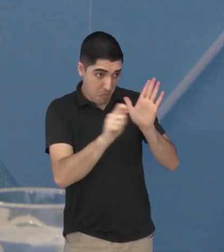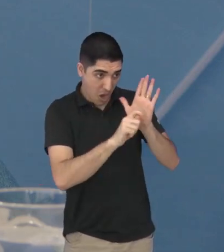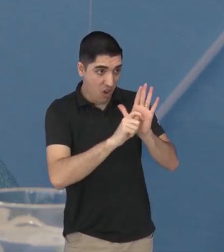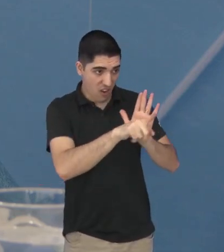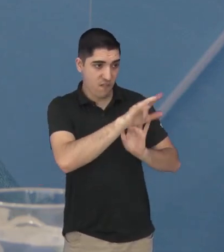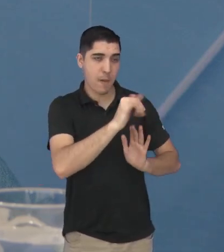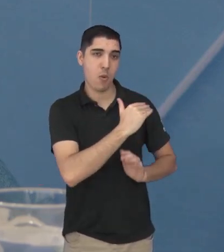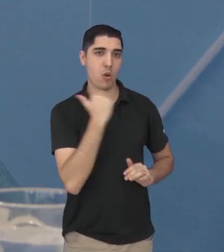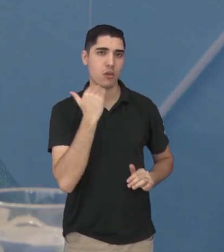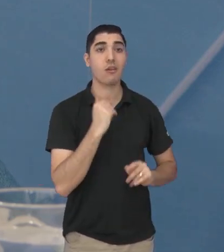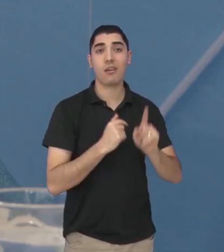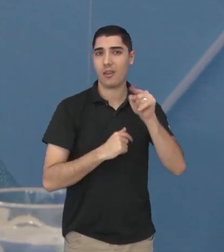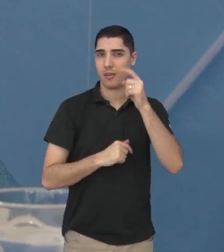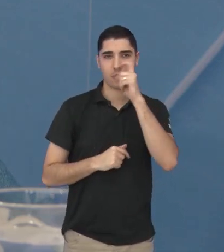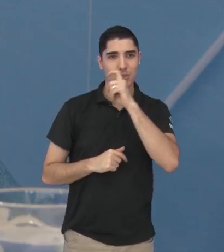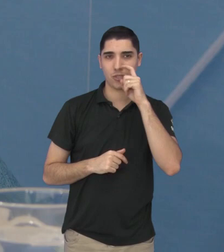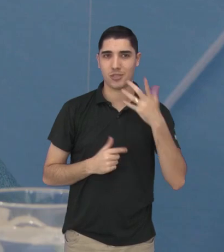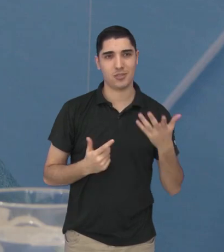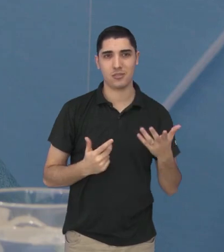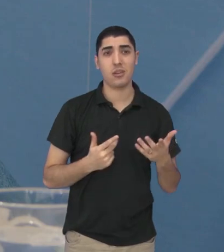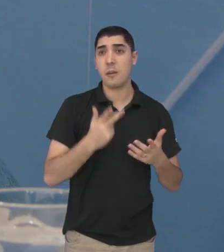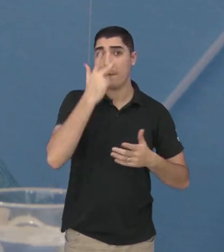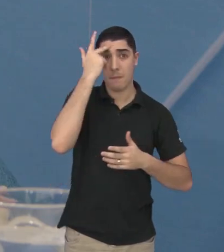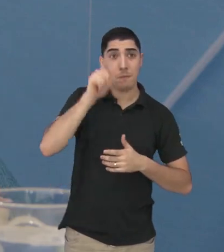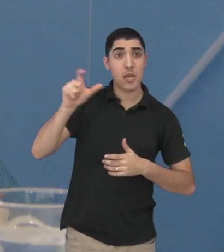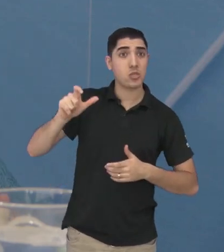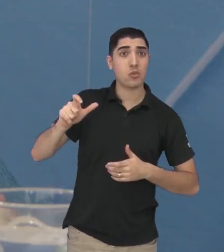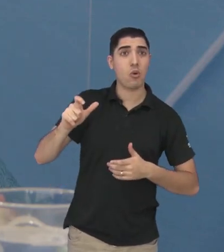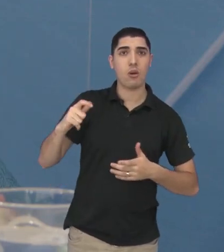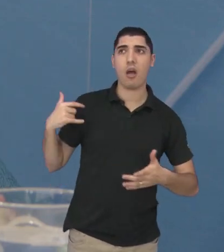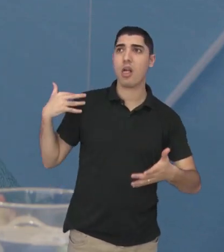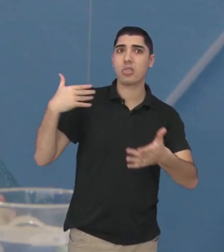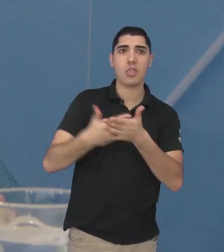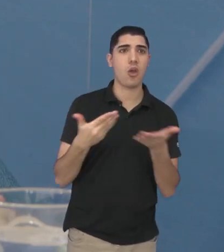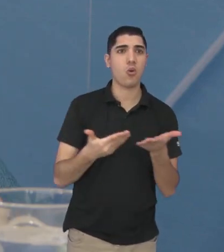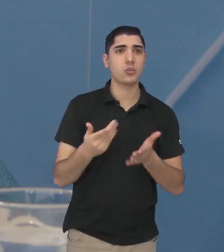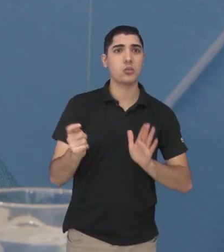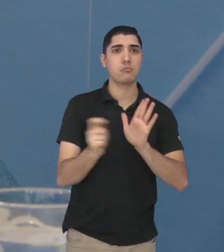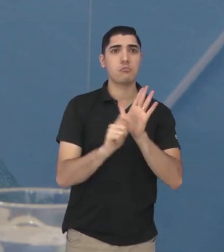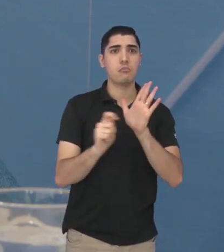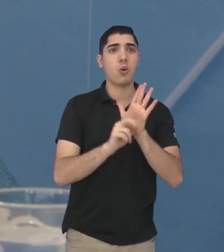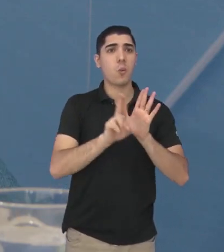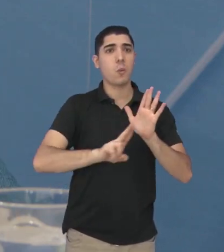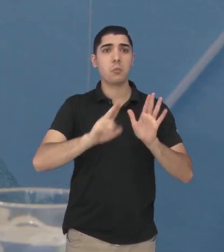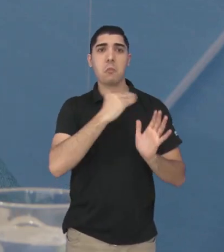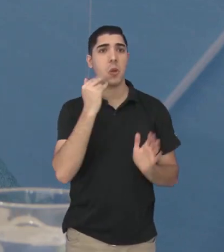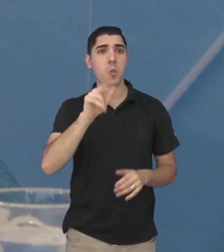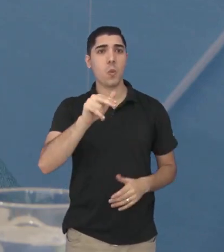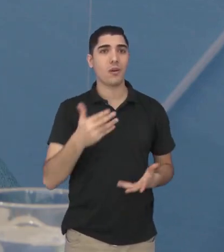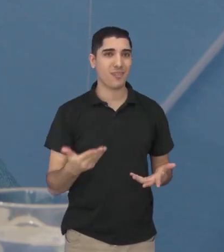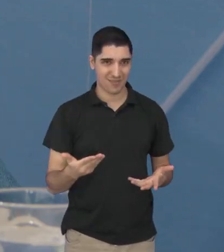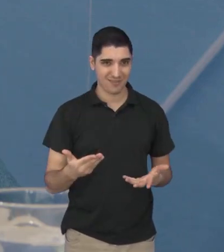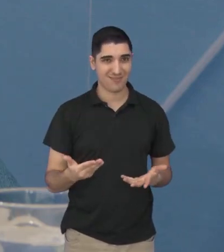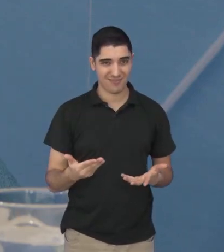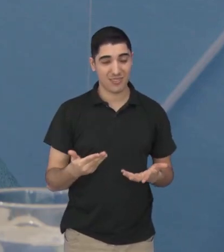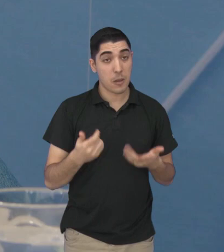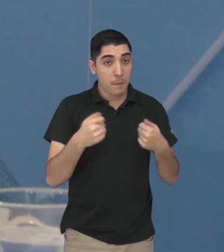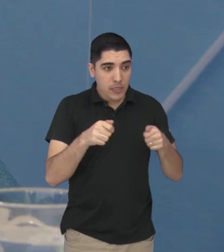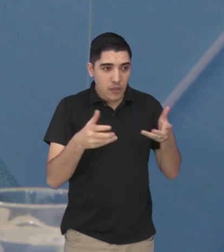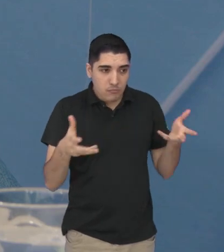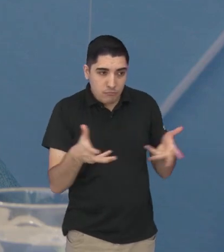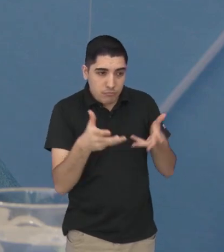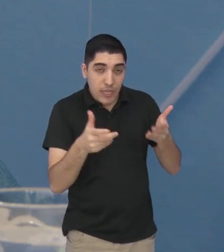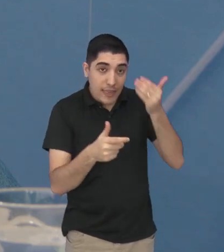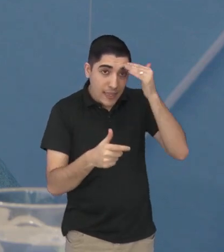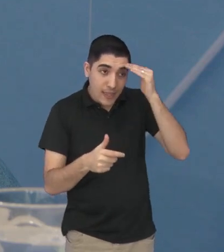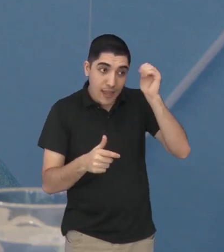maconha, você vai morrer. É mentira. Tem muita gente que usa maconha a vida inteira e não morreu, entendeu? Então, a gente precisa